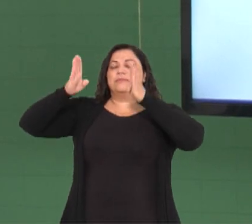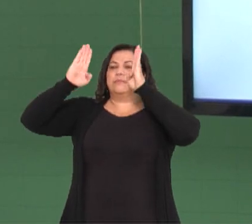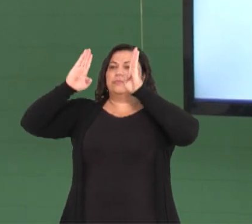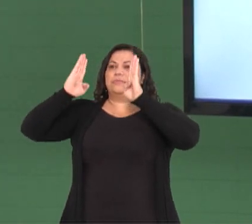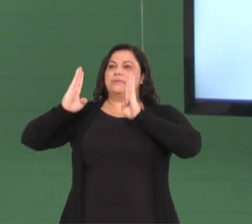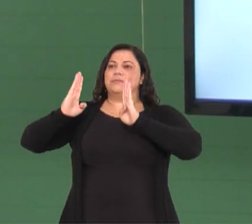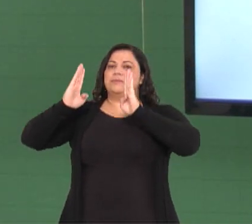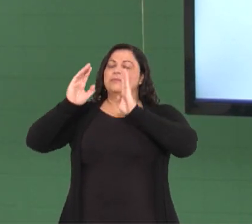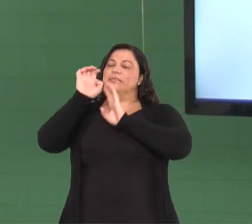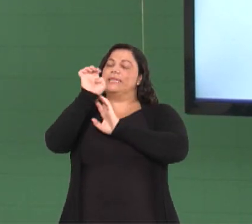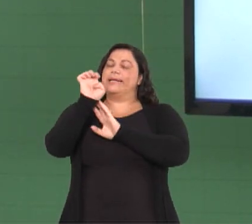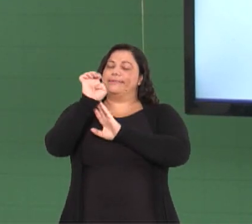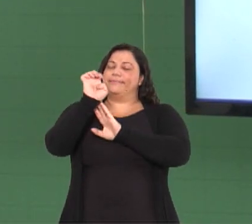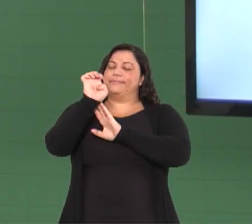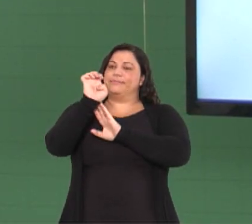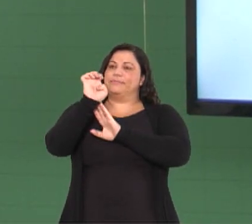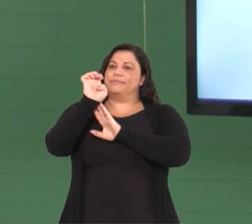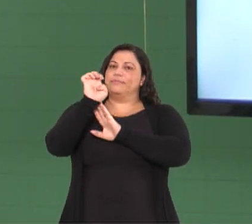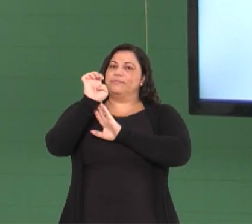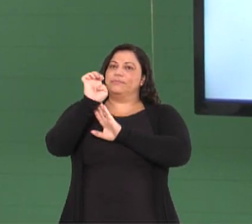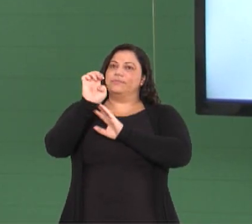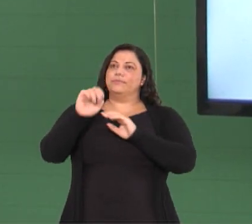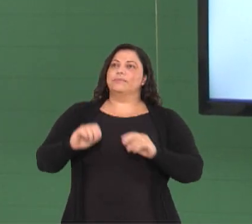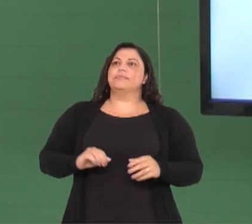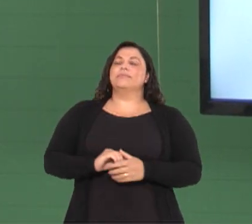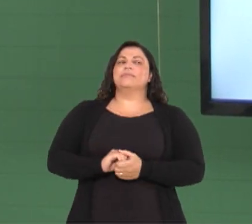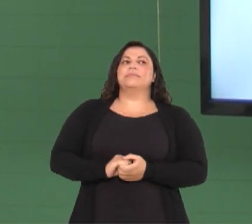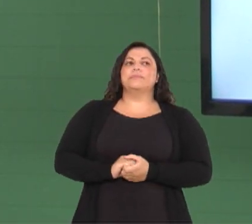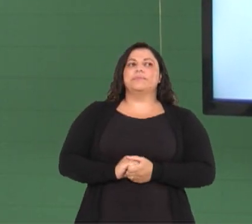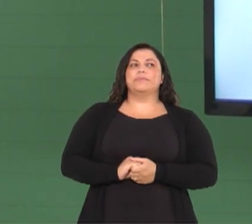módulo, para ficar bonitinho.